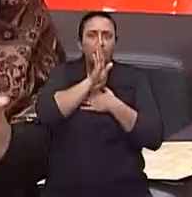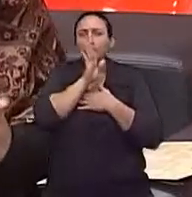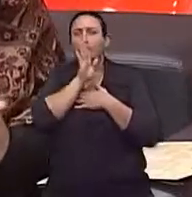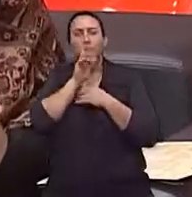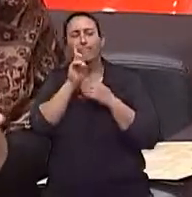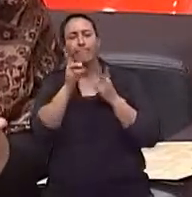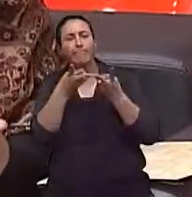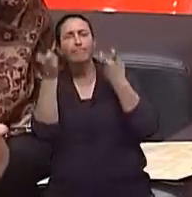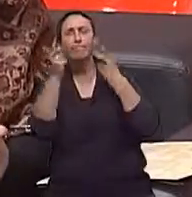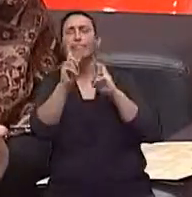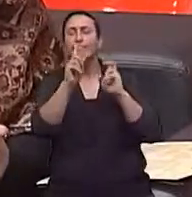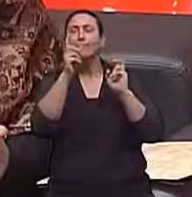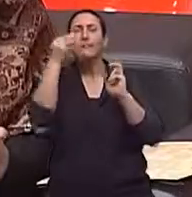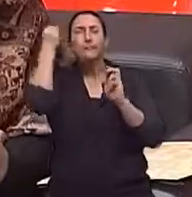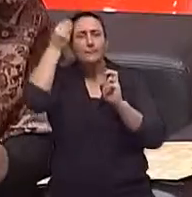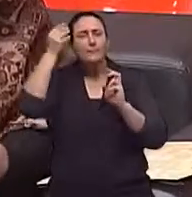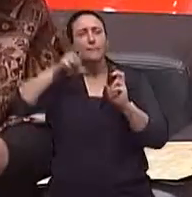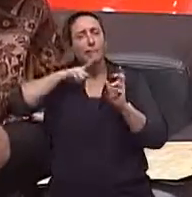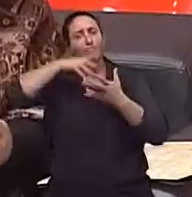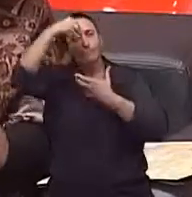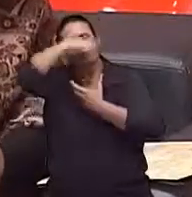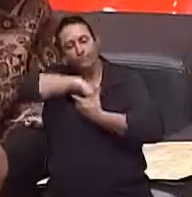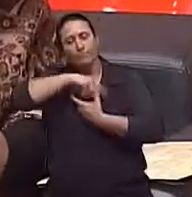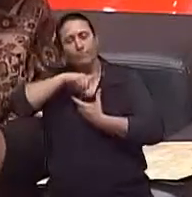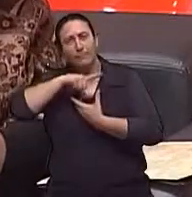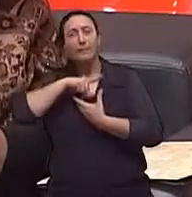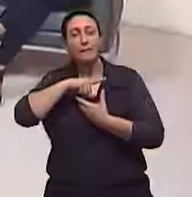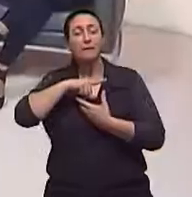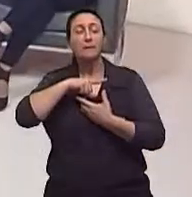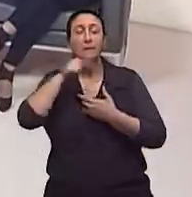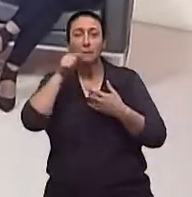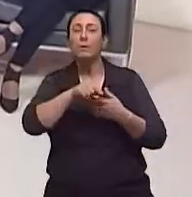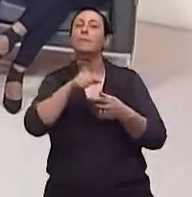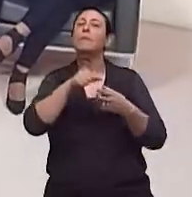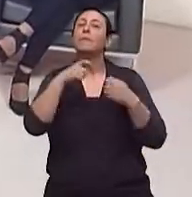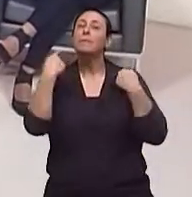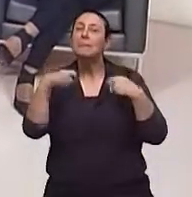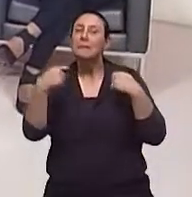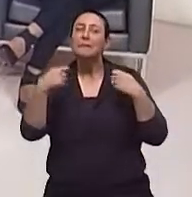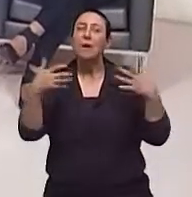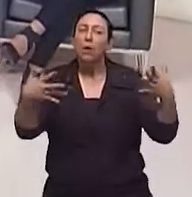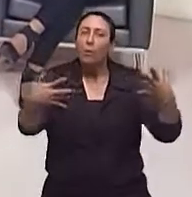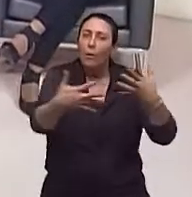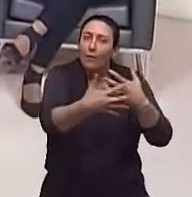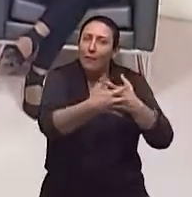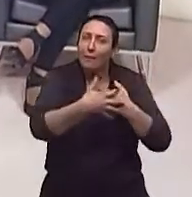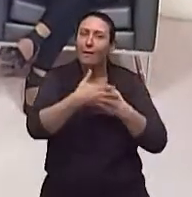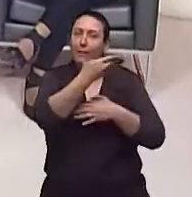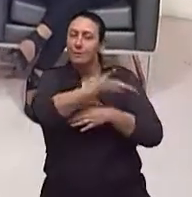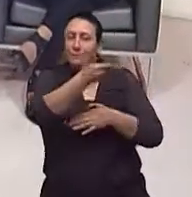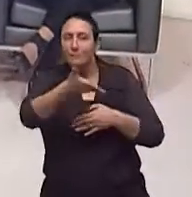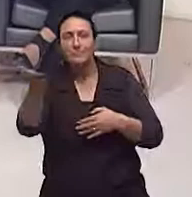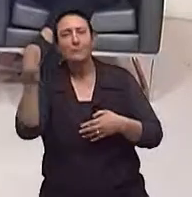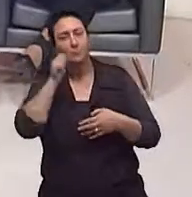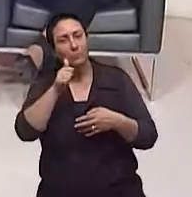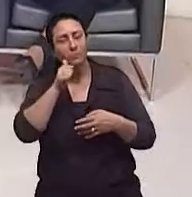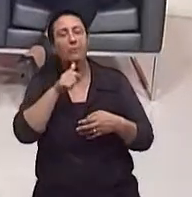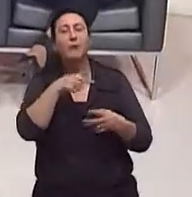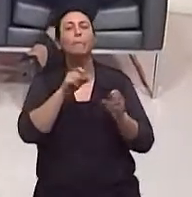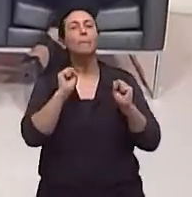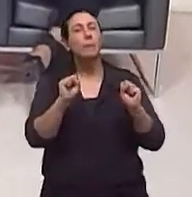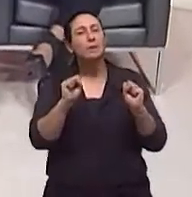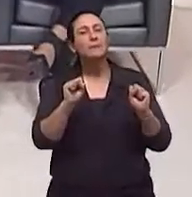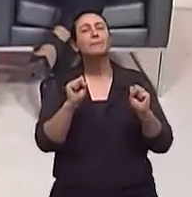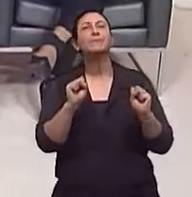também esconde situações de violência aí para que essas pessoas possam acolher a essas mulheres com uma Escuta